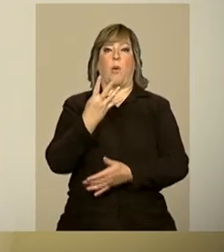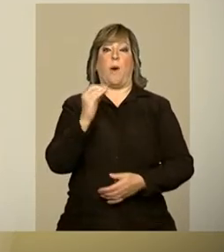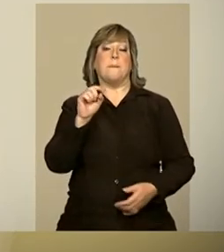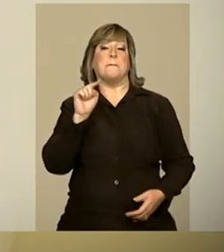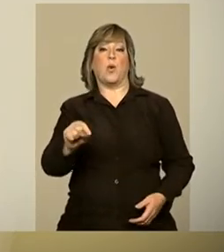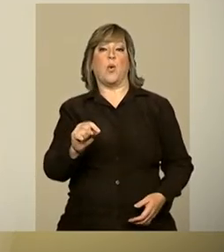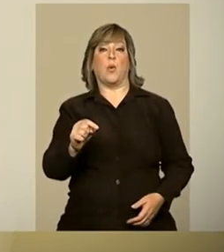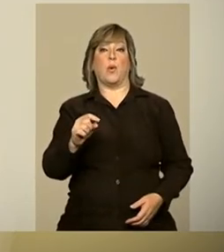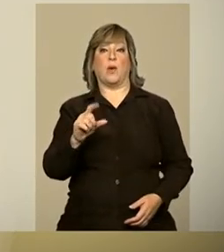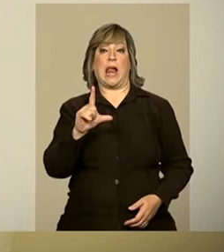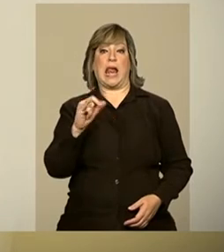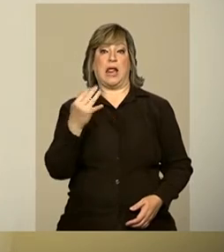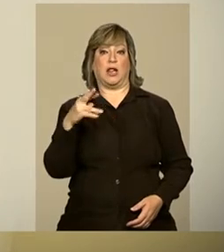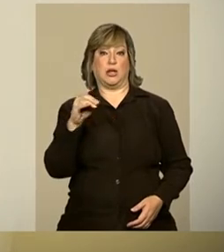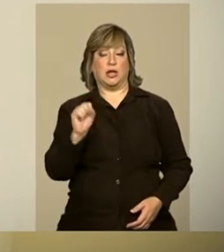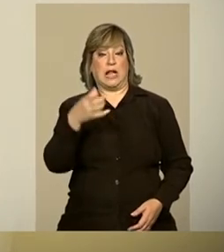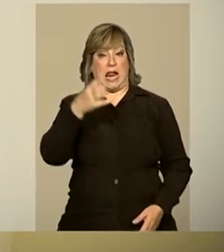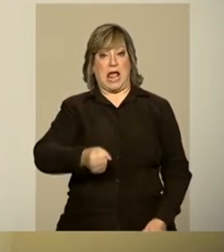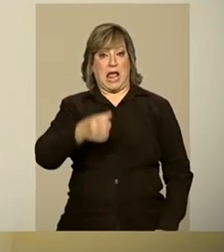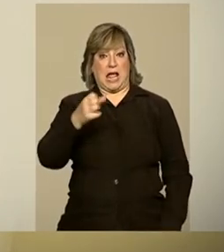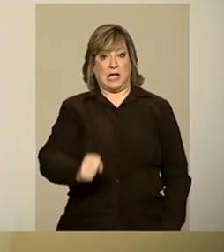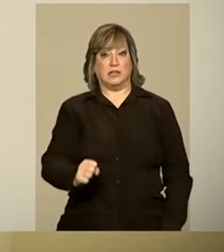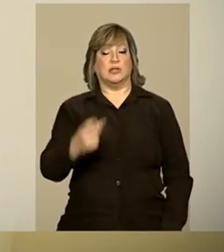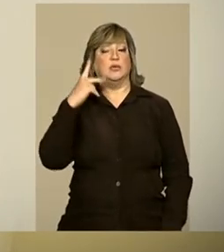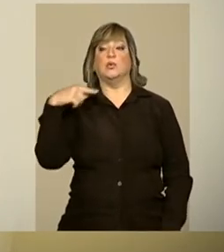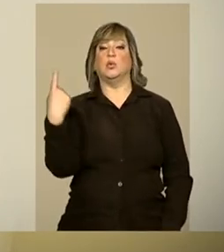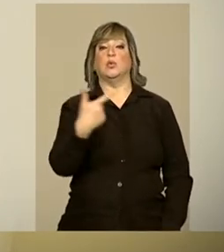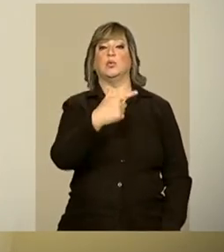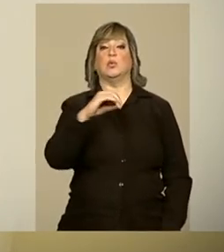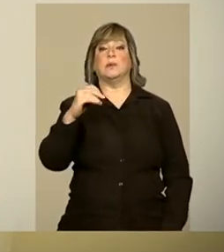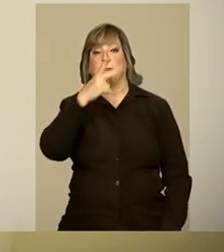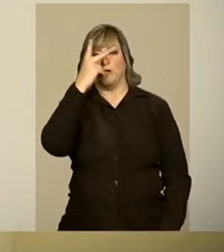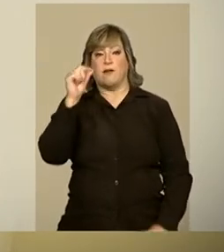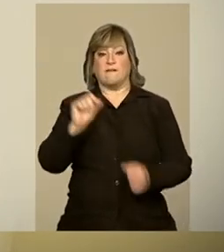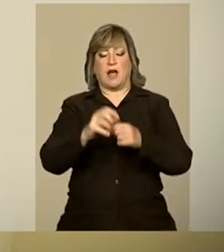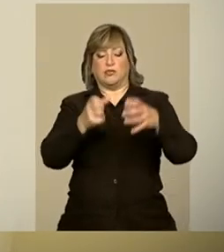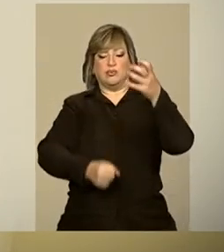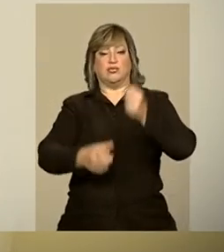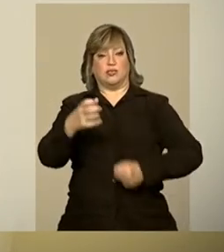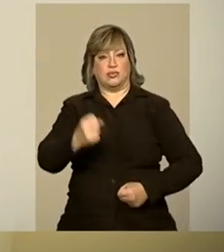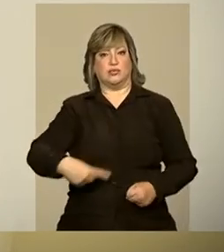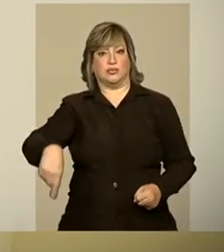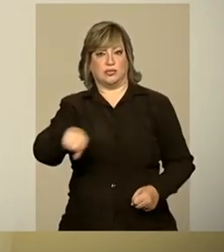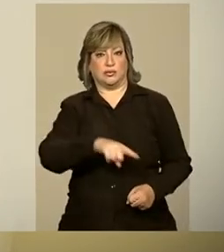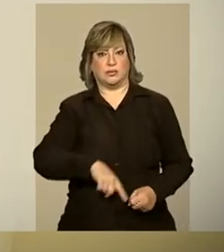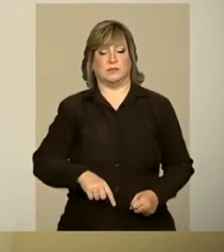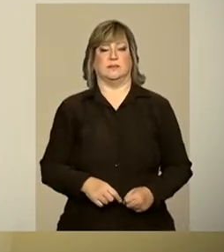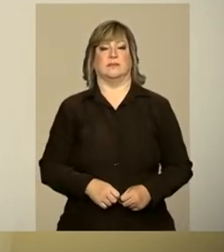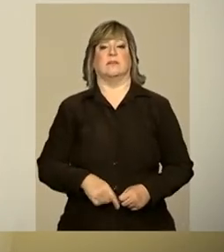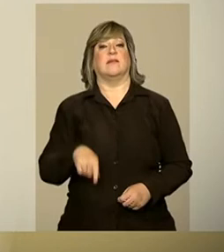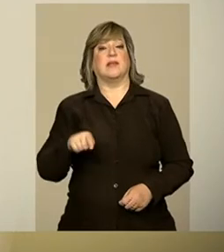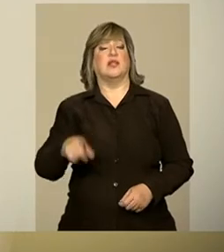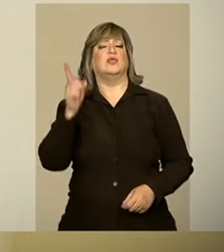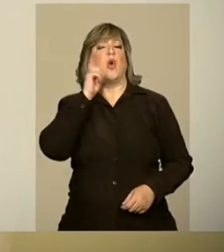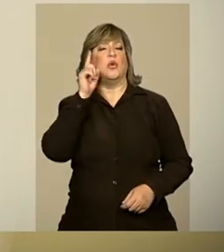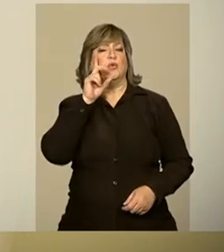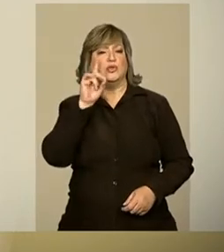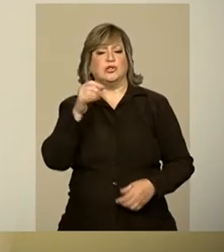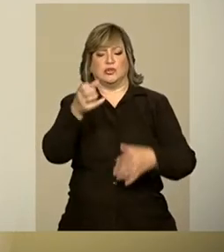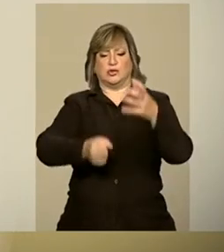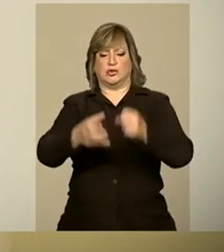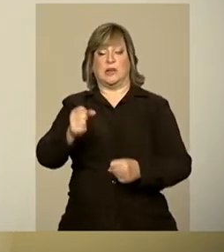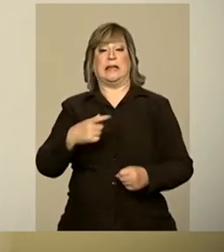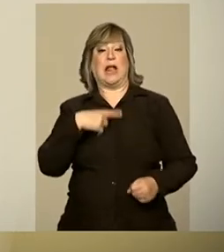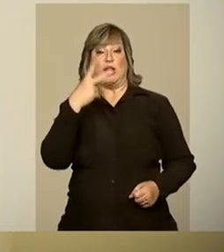leite por mês de 200 produtores da região. A coleta de leite, Luciano, é feita diariamente por dois